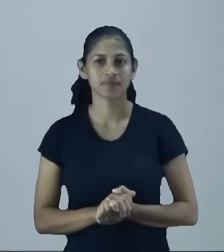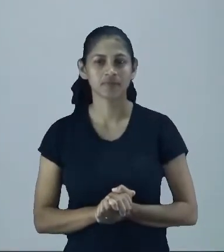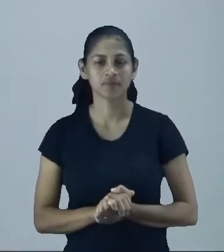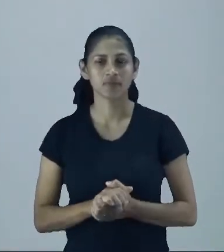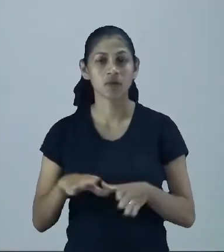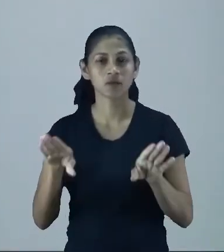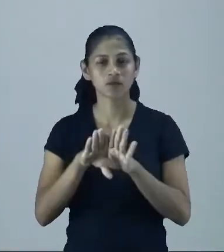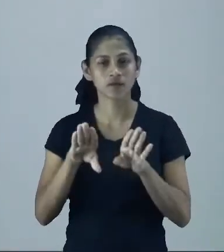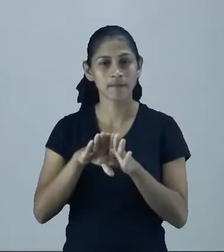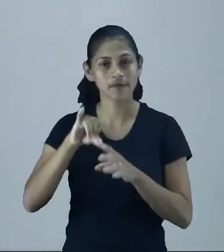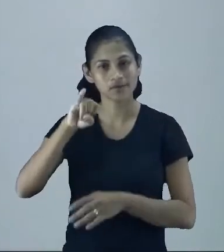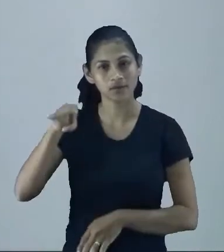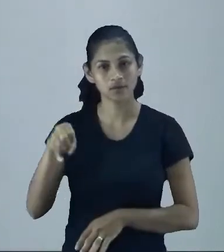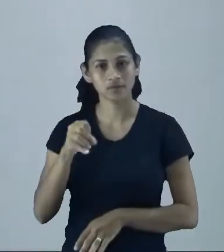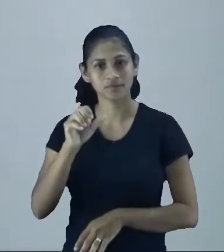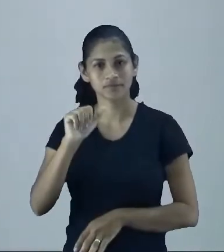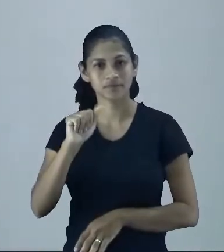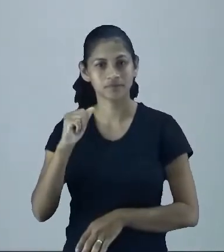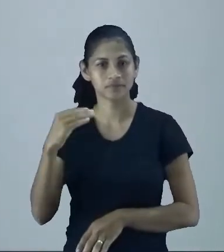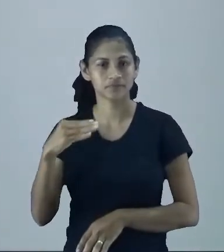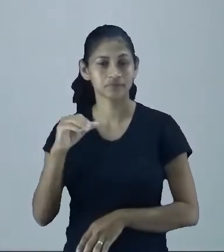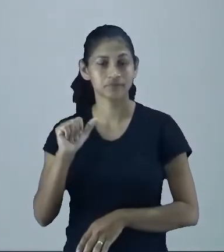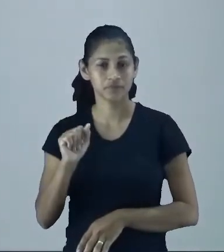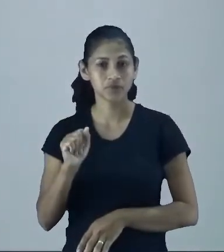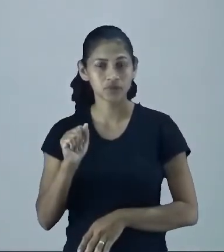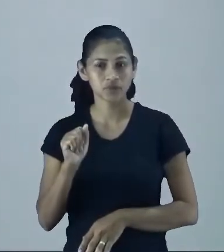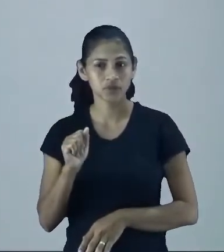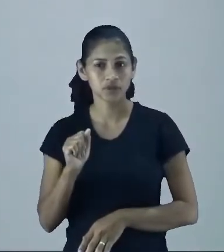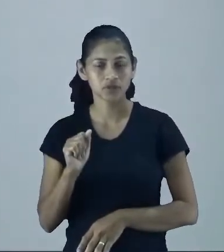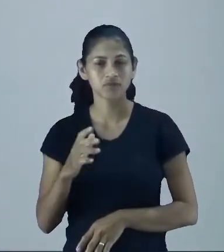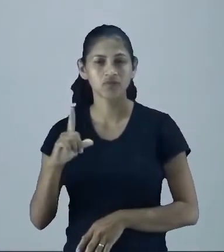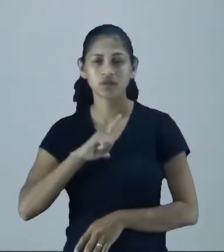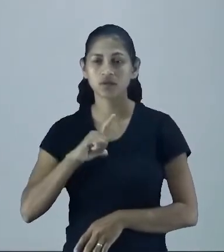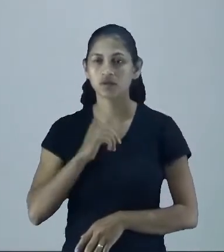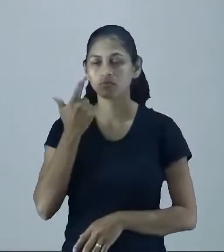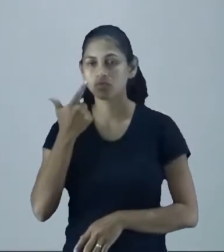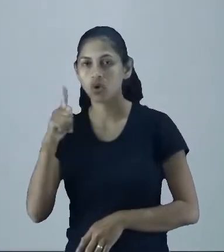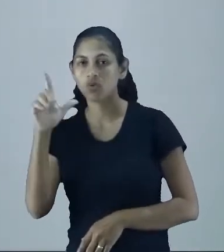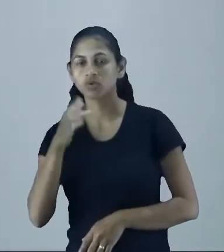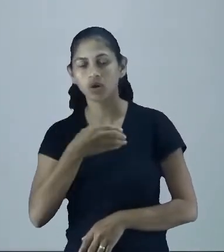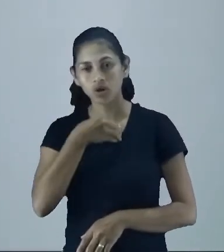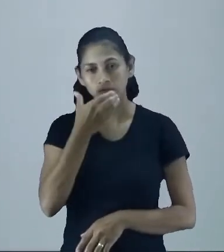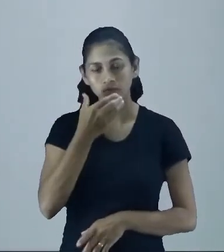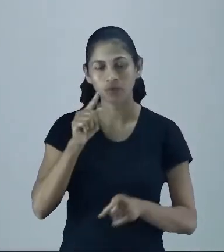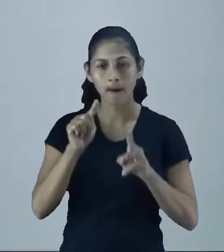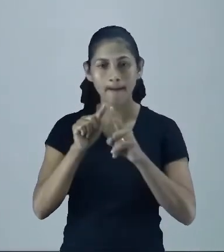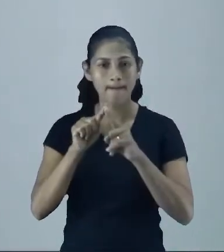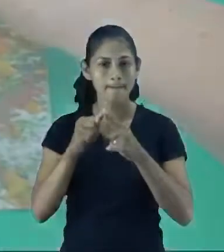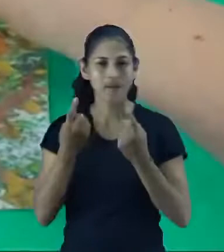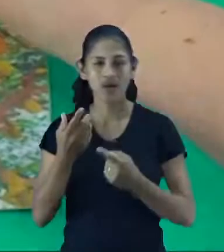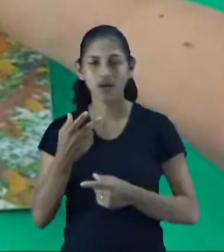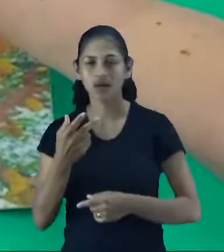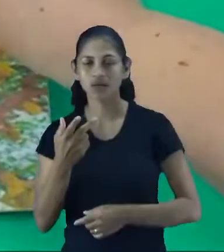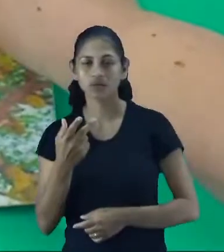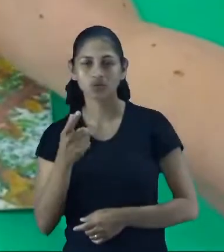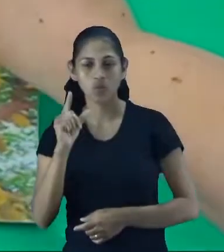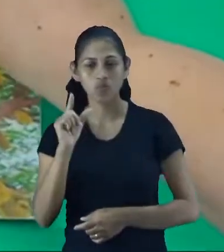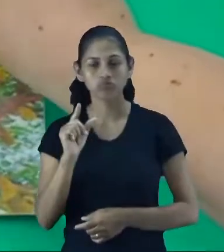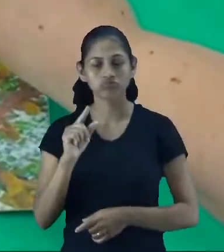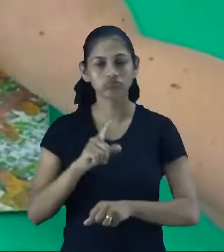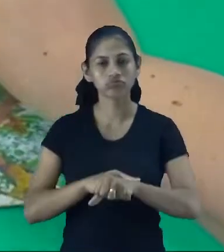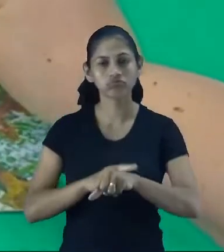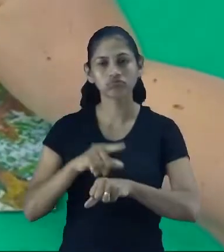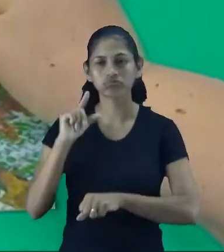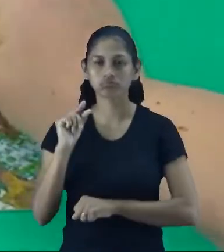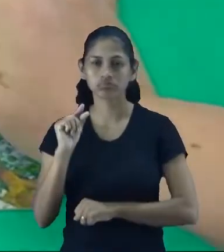só. Existem outras frutas, mas não dá pra gente falar sobre todas, né? Existem outros tipos de